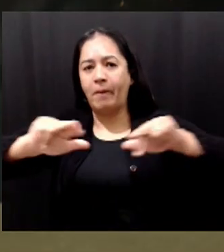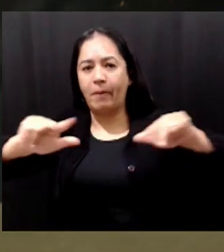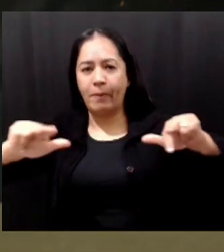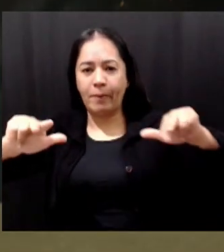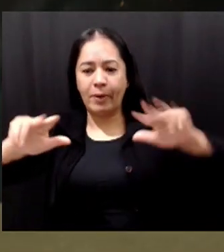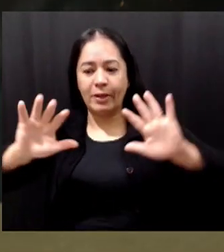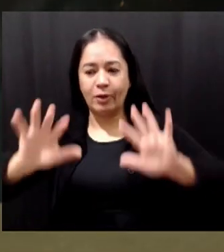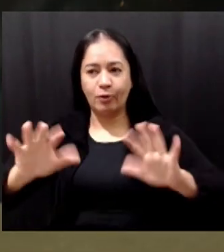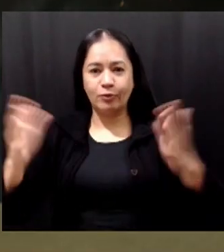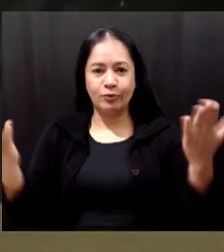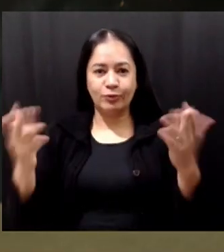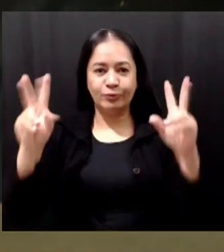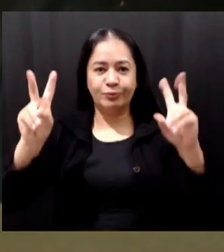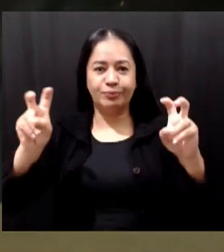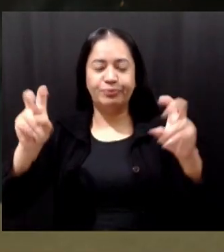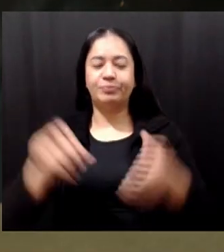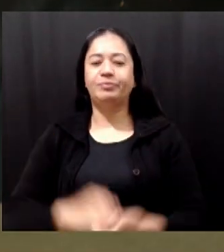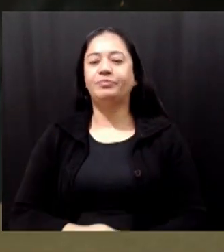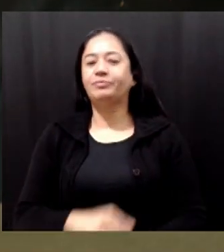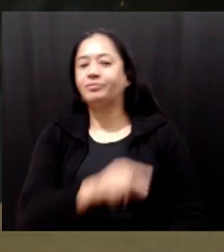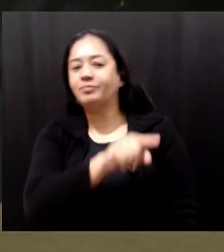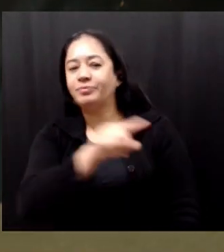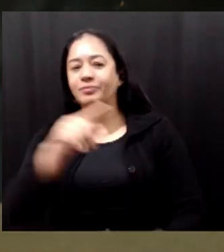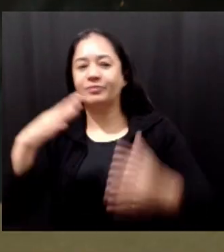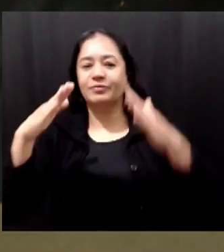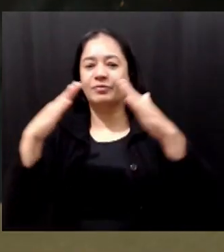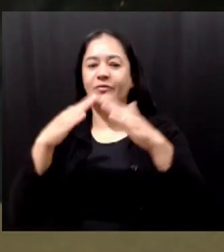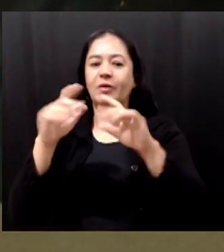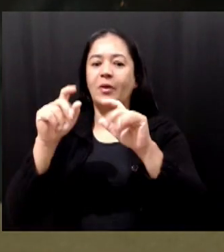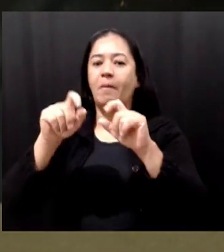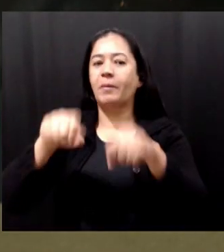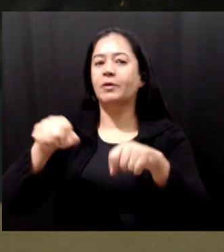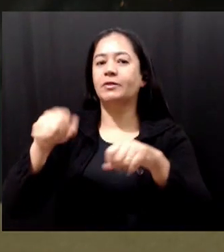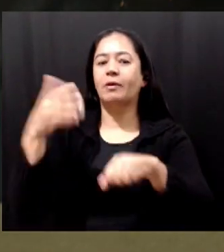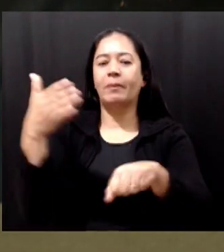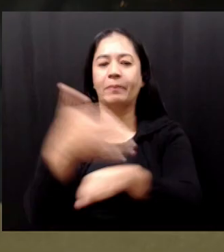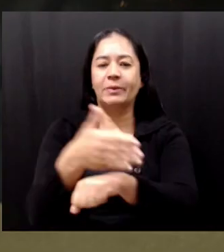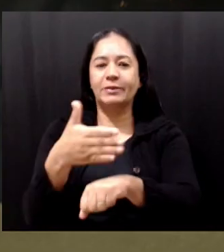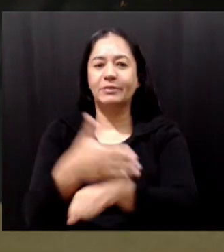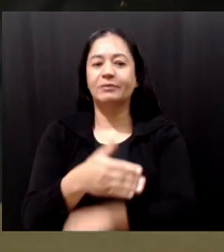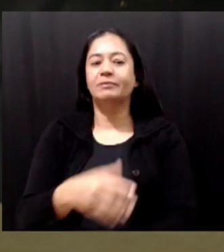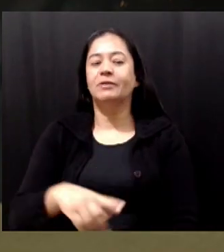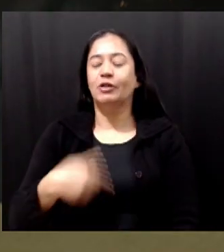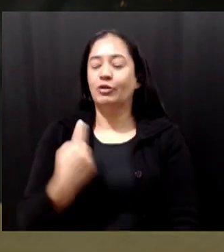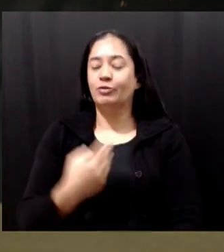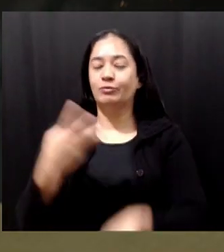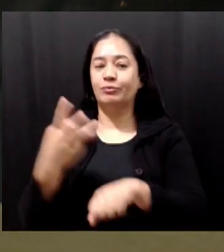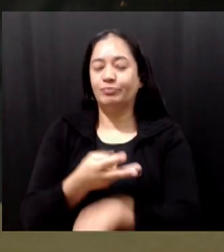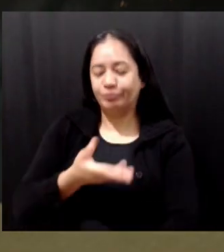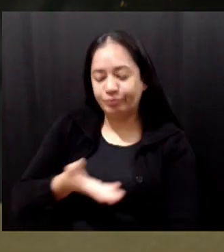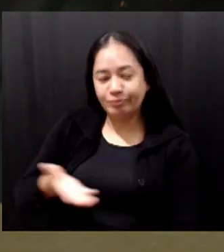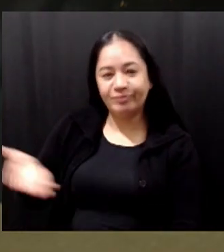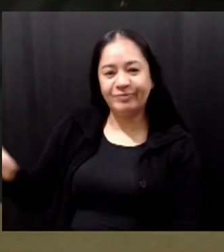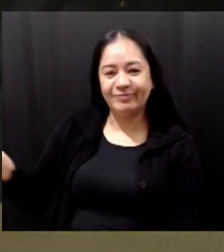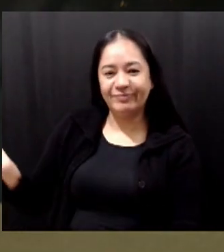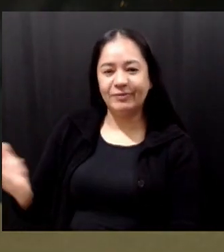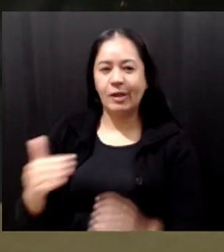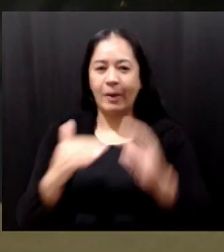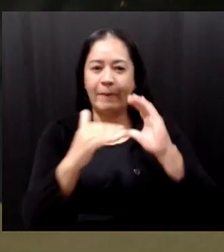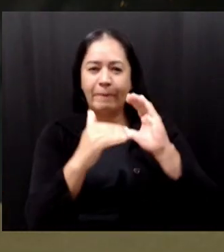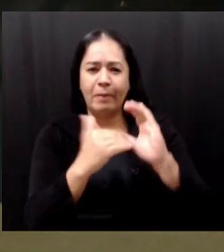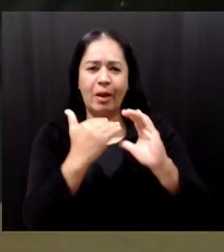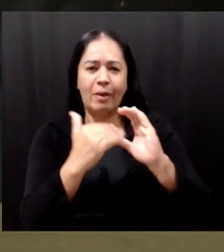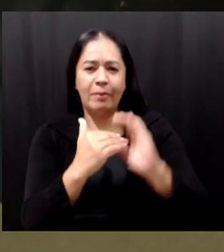atual. E você aí de casa pode participar com a gente também, nosso WhatsApp está na tela, manda mensagem para a gente, diga lá, você já saiu